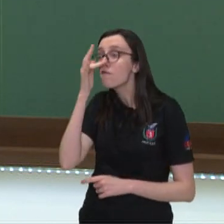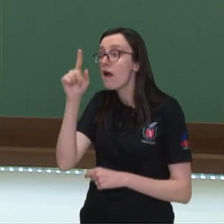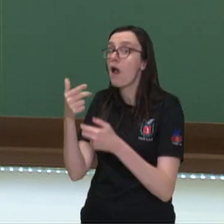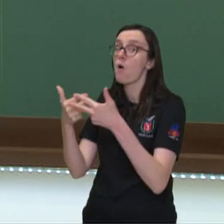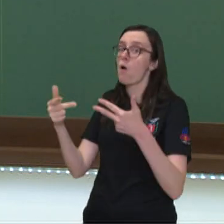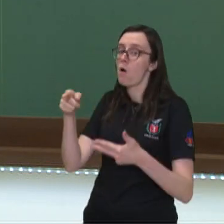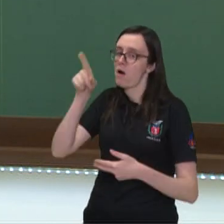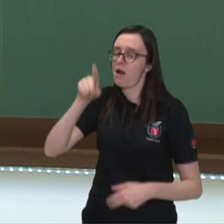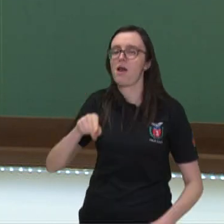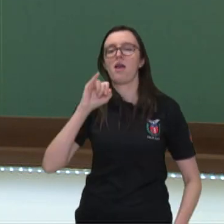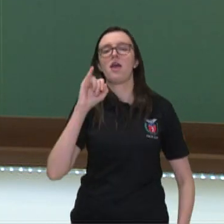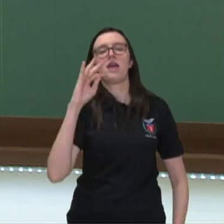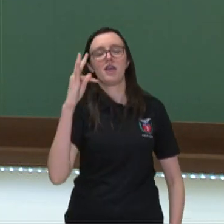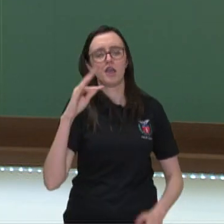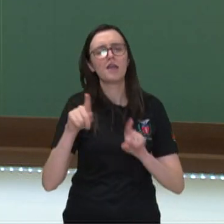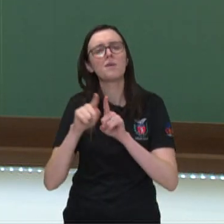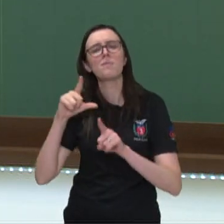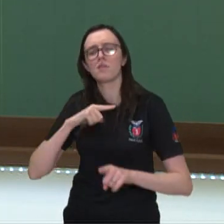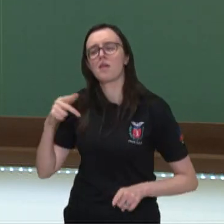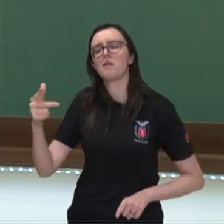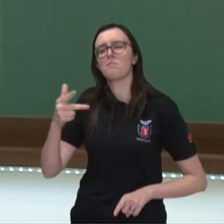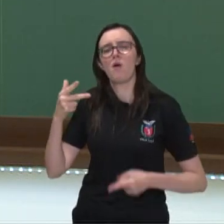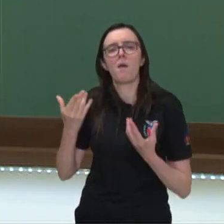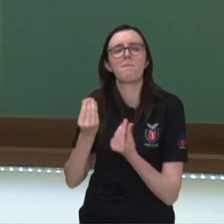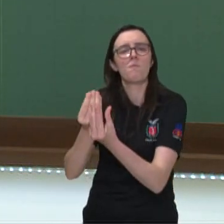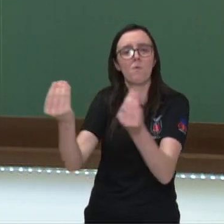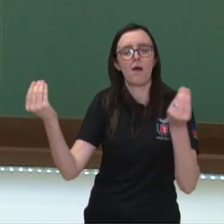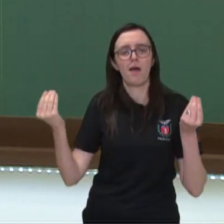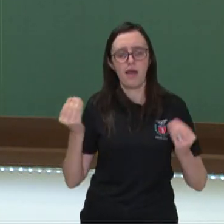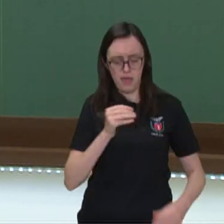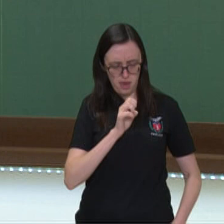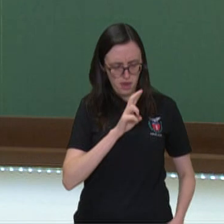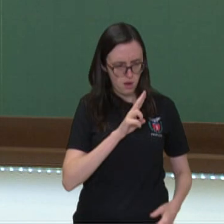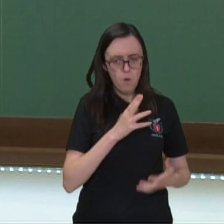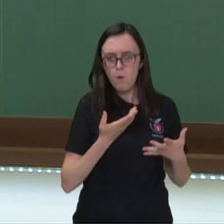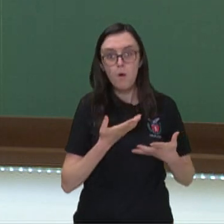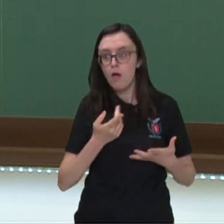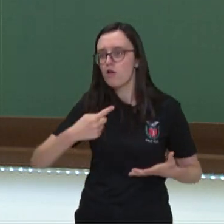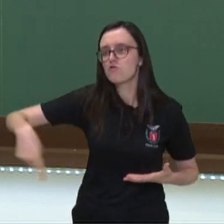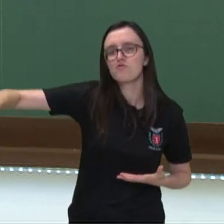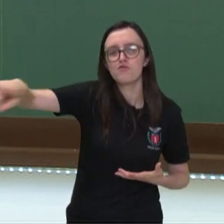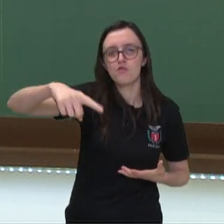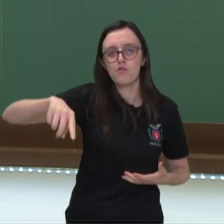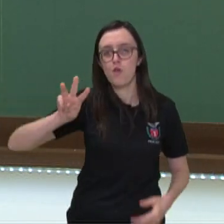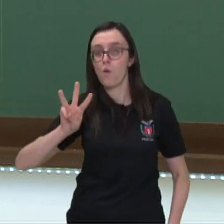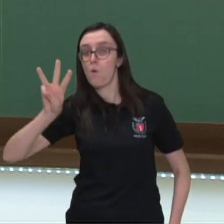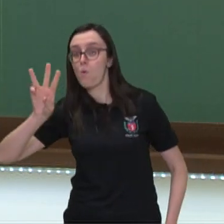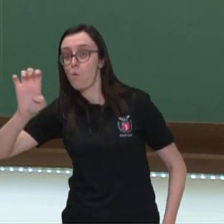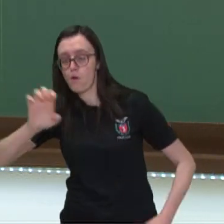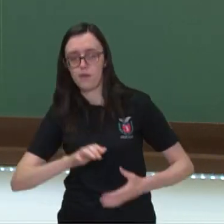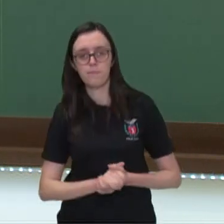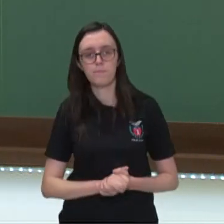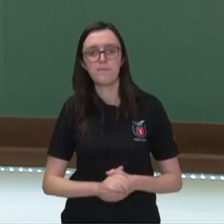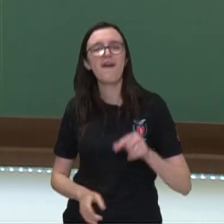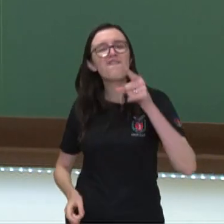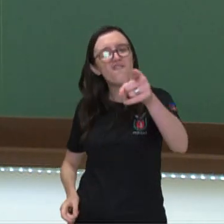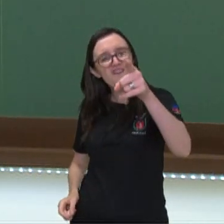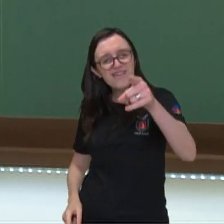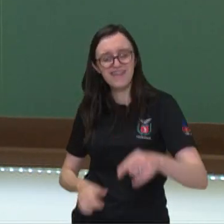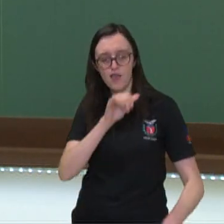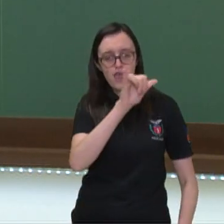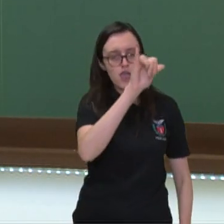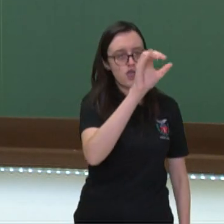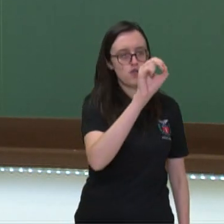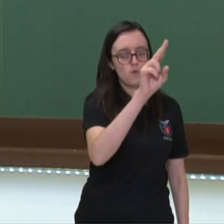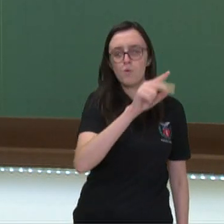tenho os pronomes do plural. Plural de eu, nós, I, we. O plural de você é